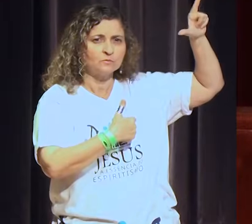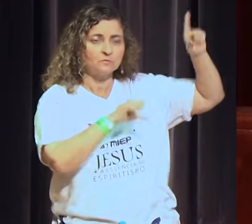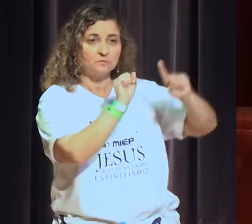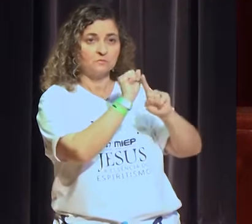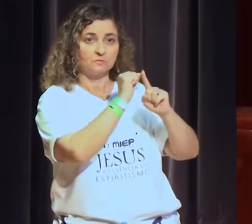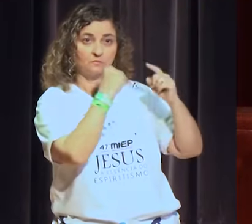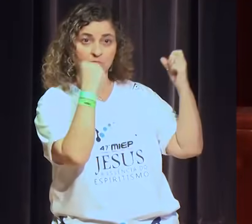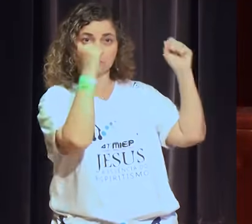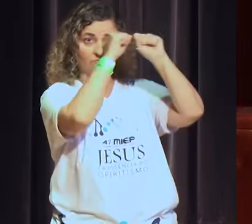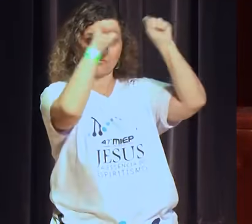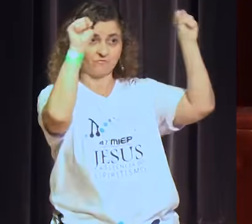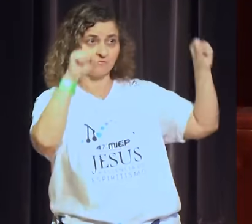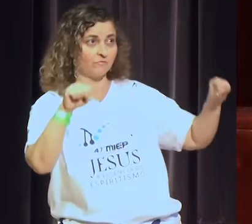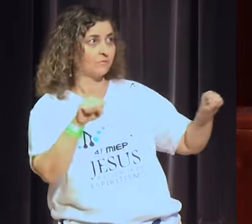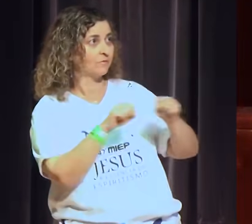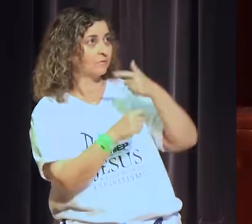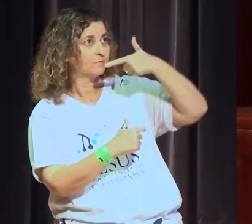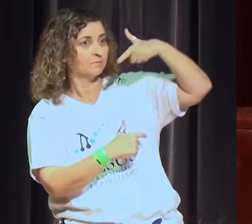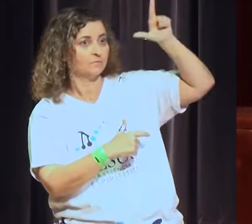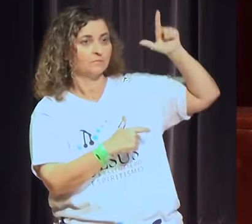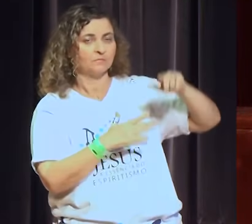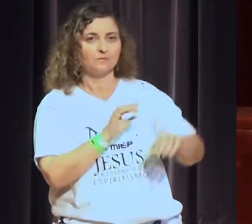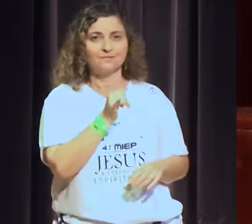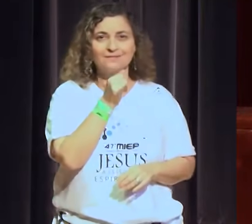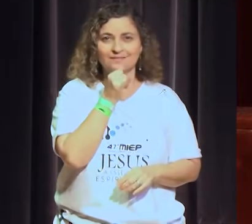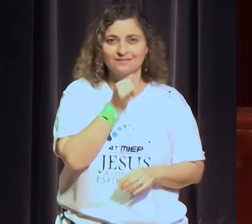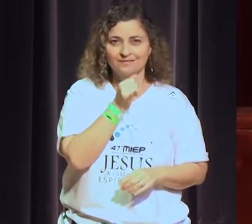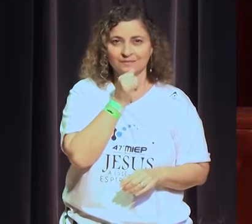Campina Grande, João Pessoa.